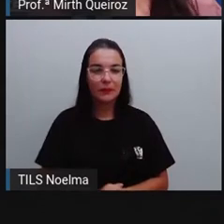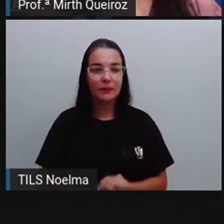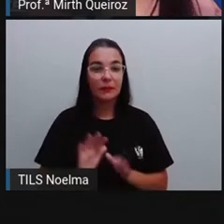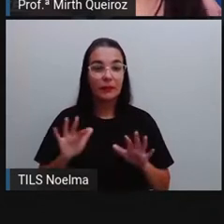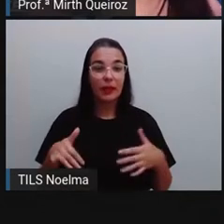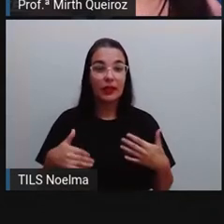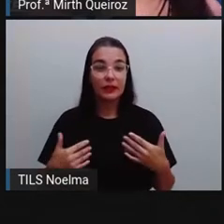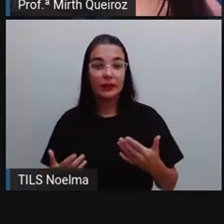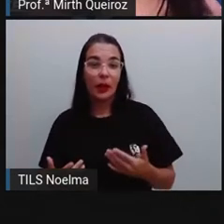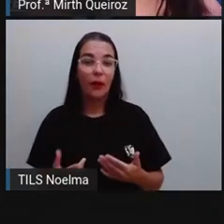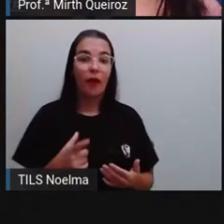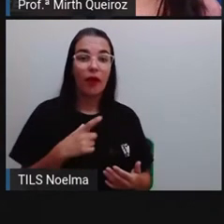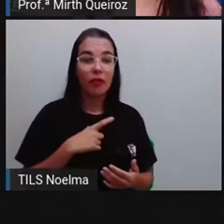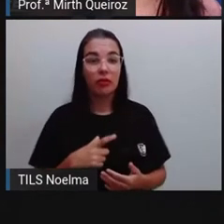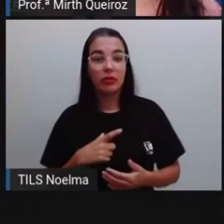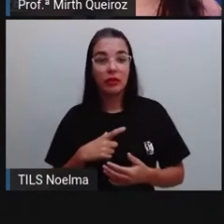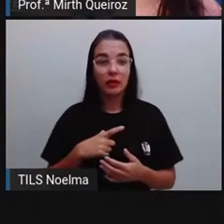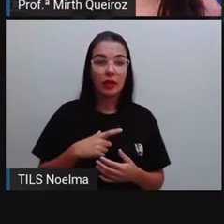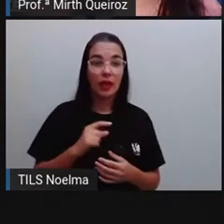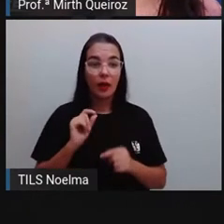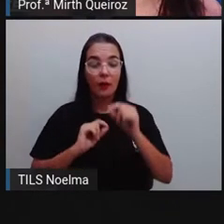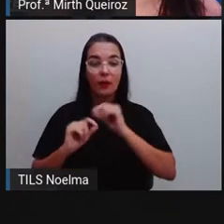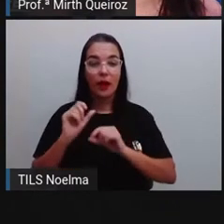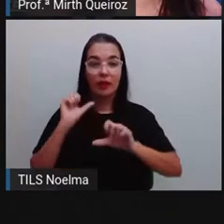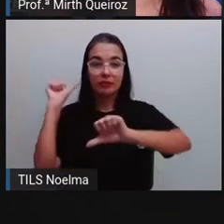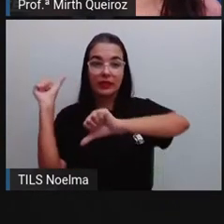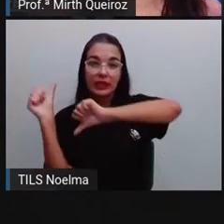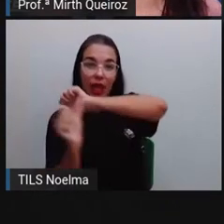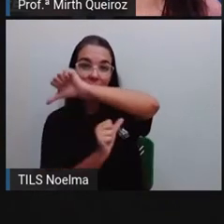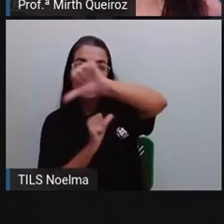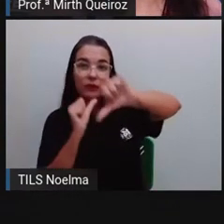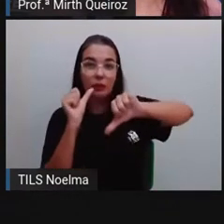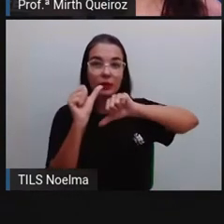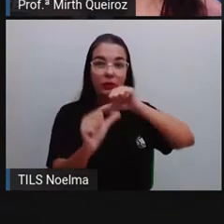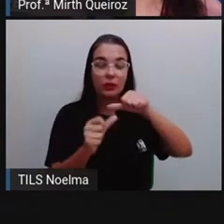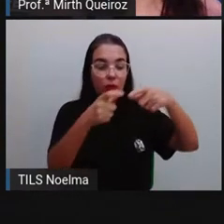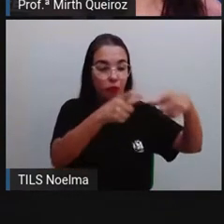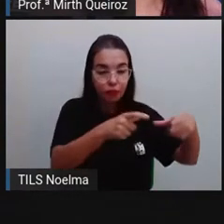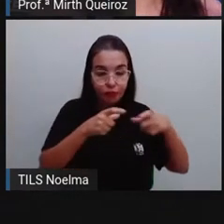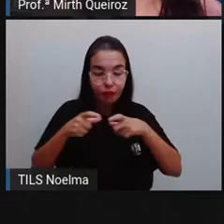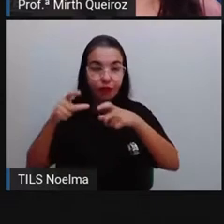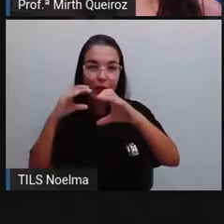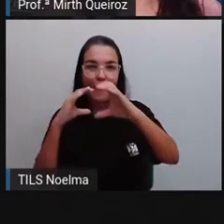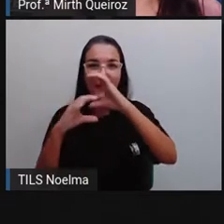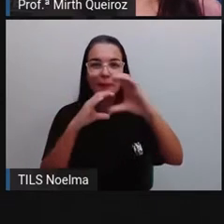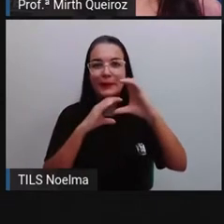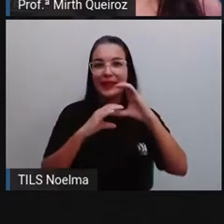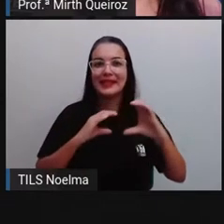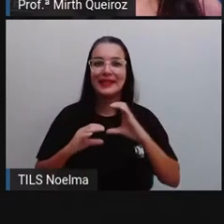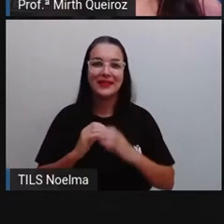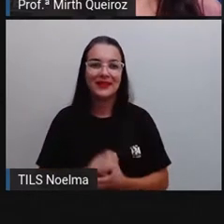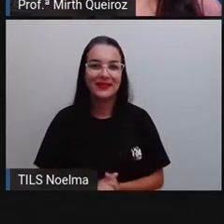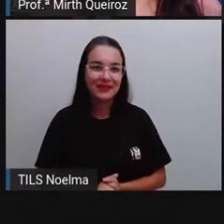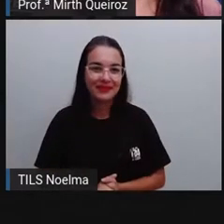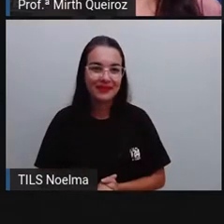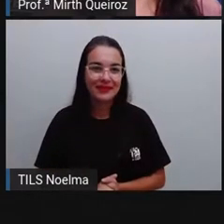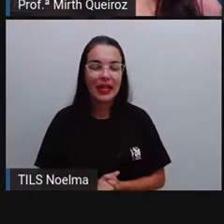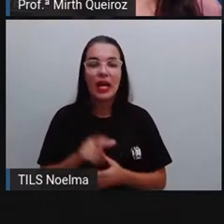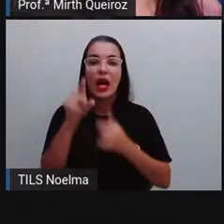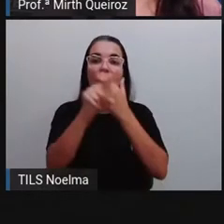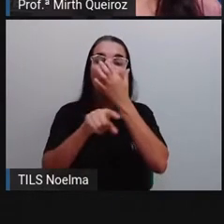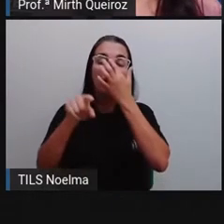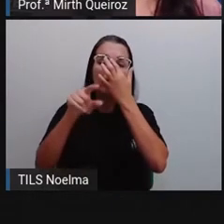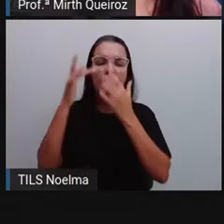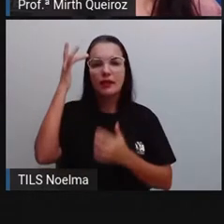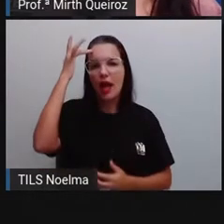Assim, nós vamos falar sobre as transformações no meio de comunicação. Vocês